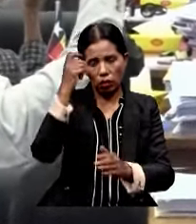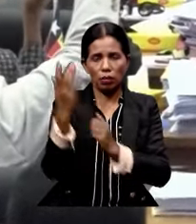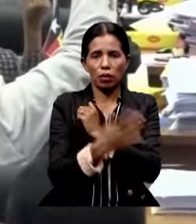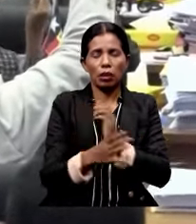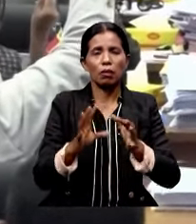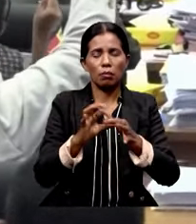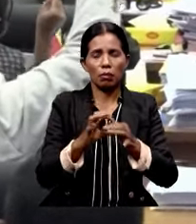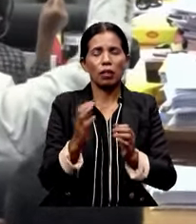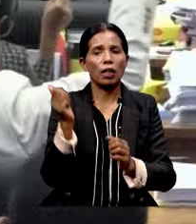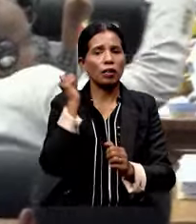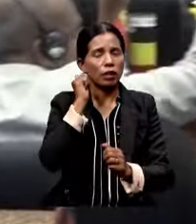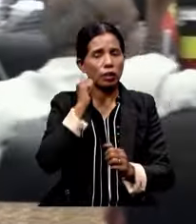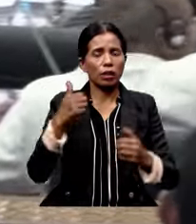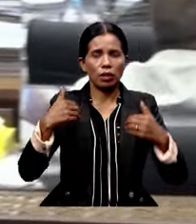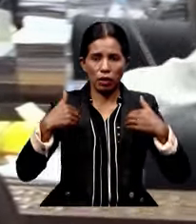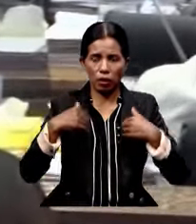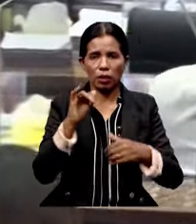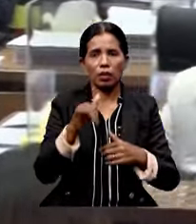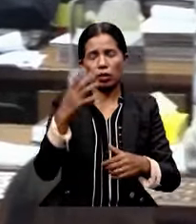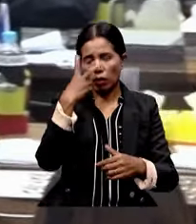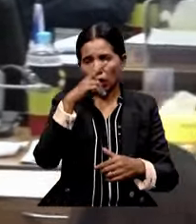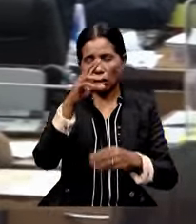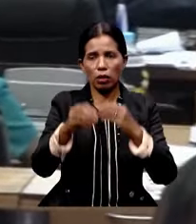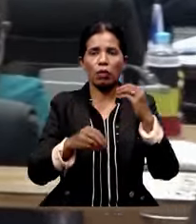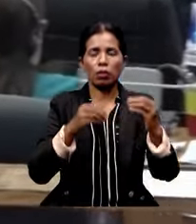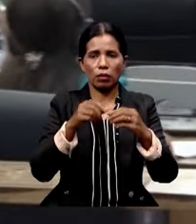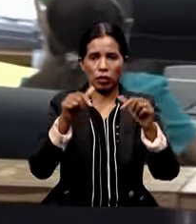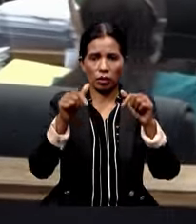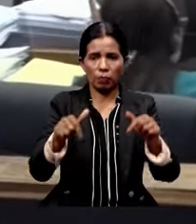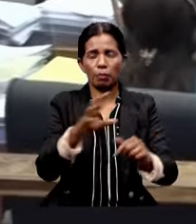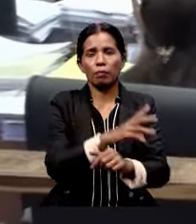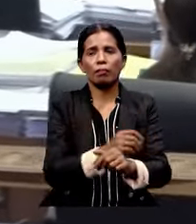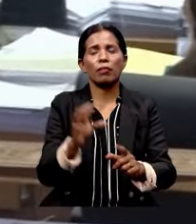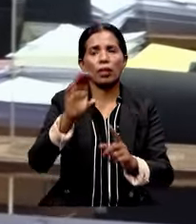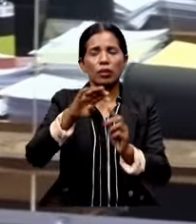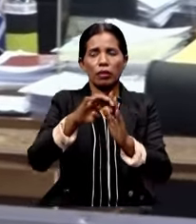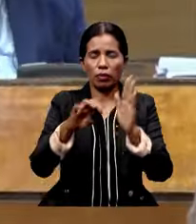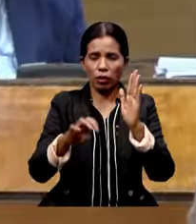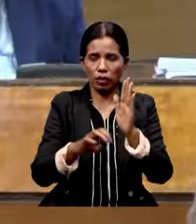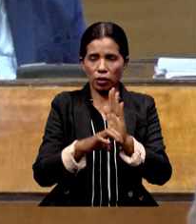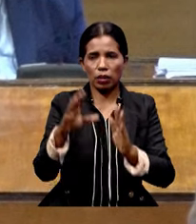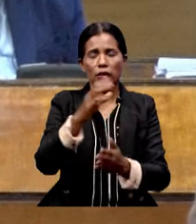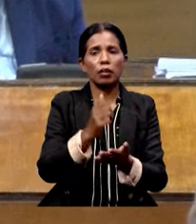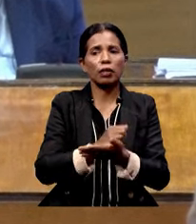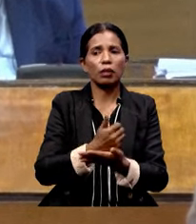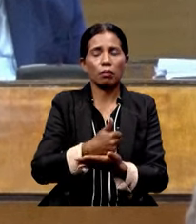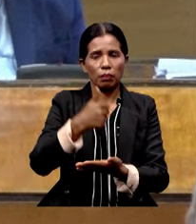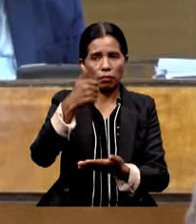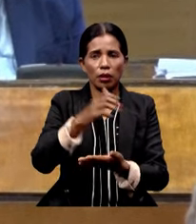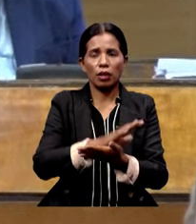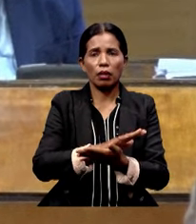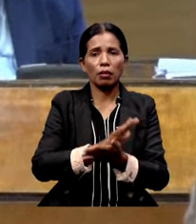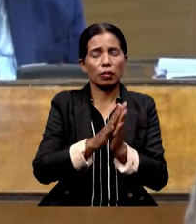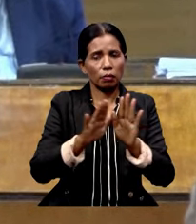ASEAN Sira e a ONA consenso a tubuca solução ba questão ne nunemos se festado no dar laureado Nobel da Paz nebe mak